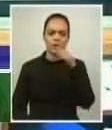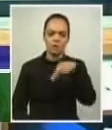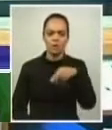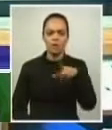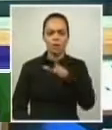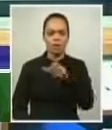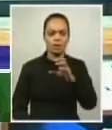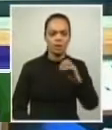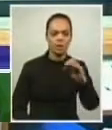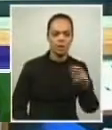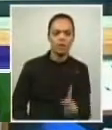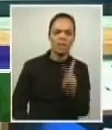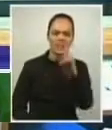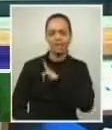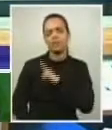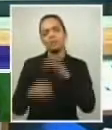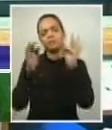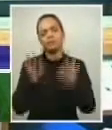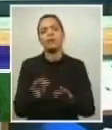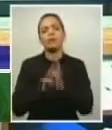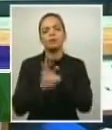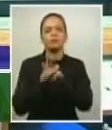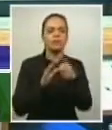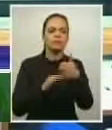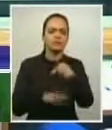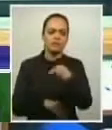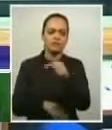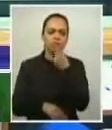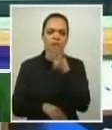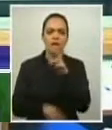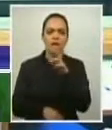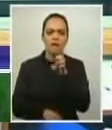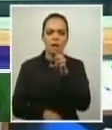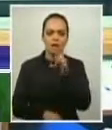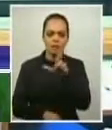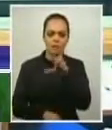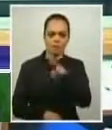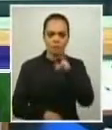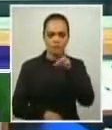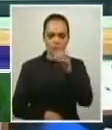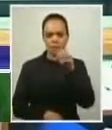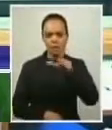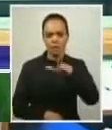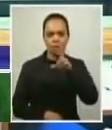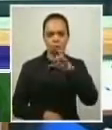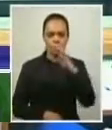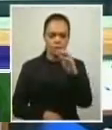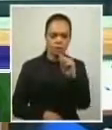do final do século 17 a revolução chamada gloriosa e eu não vou aqui